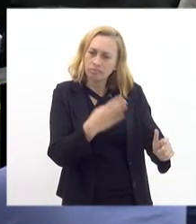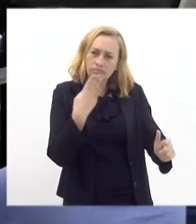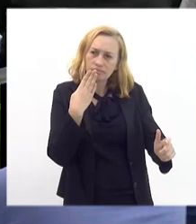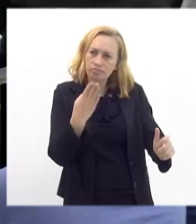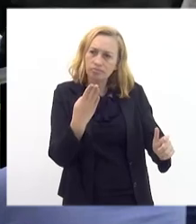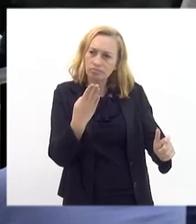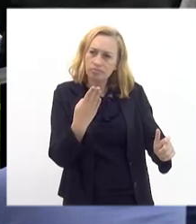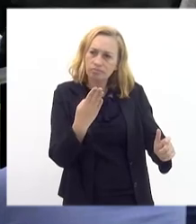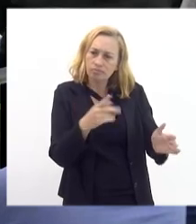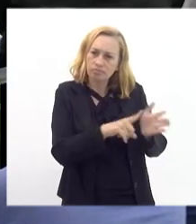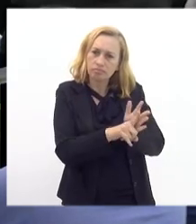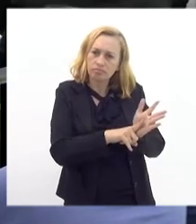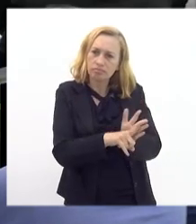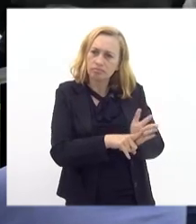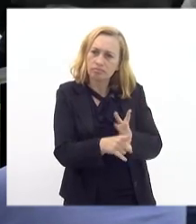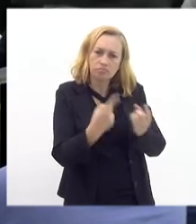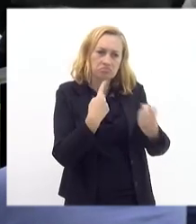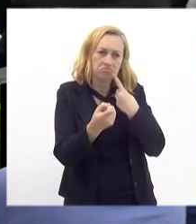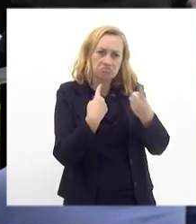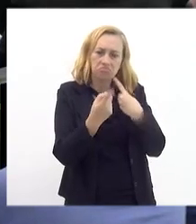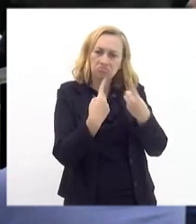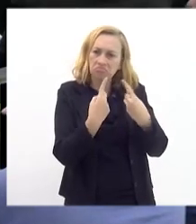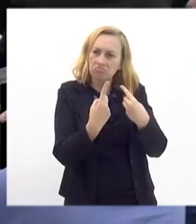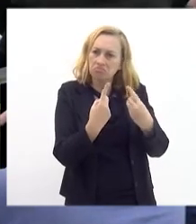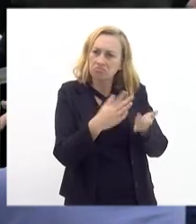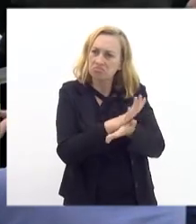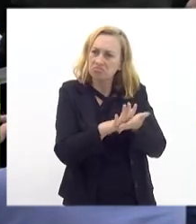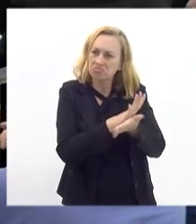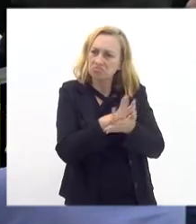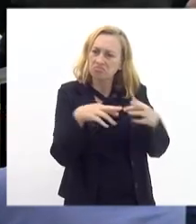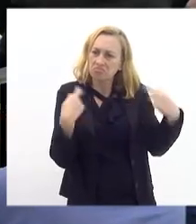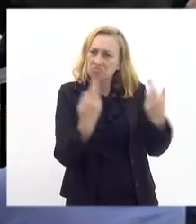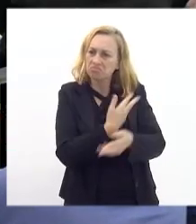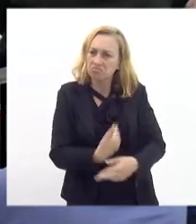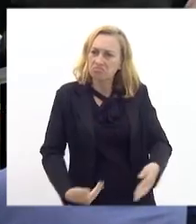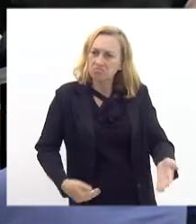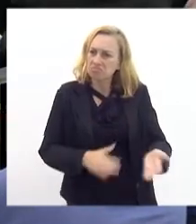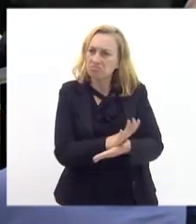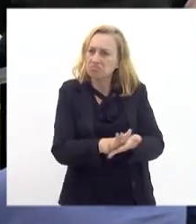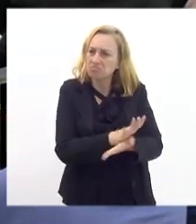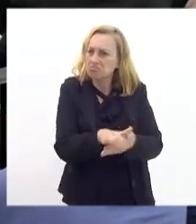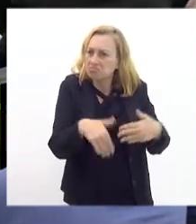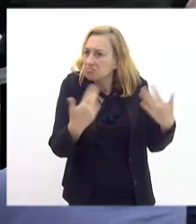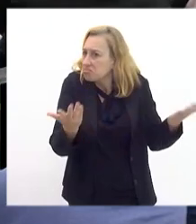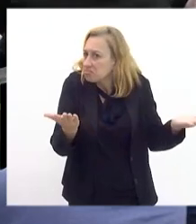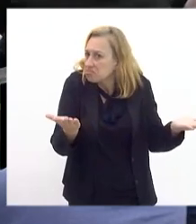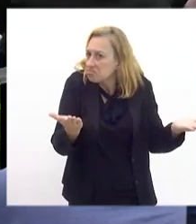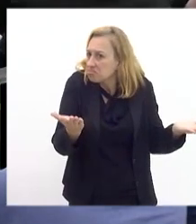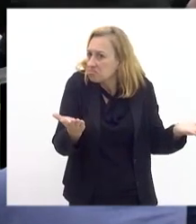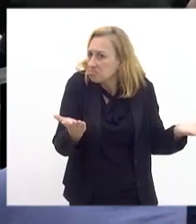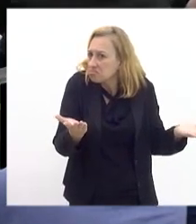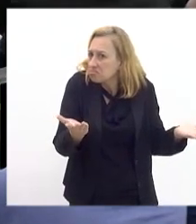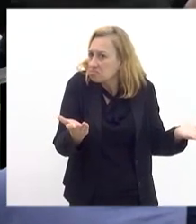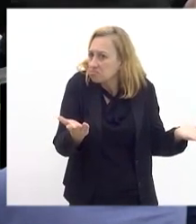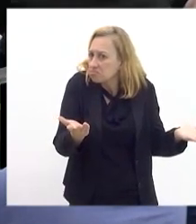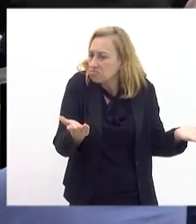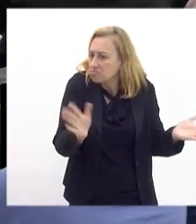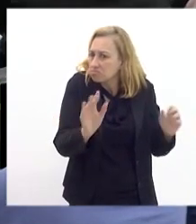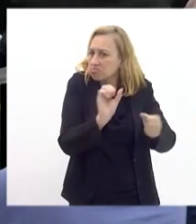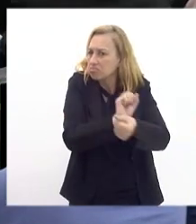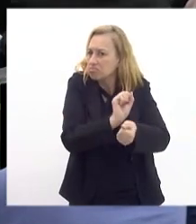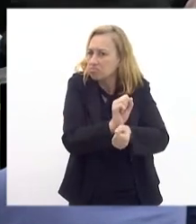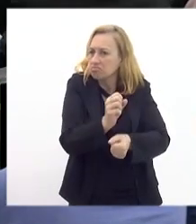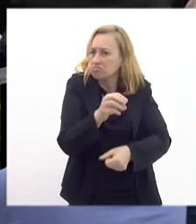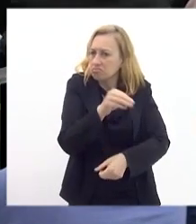teve consulta Não teve debate não teve audiência com que não teve nada não teve nada Vamos como se fala ela